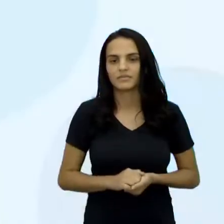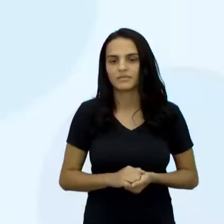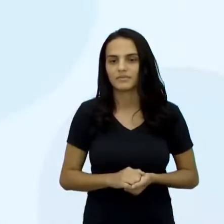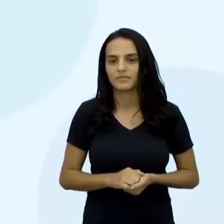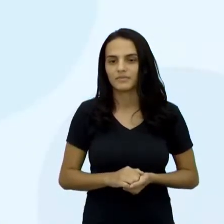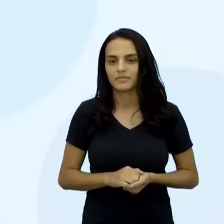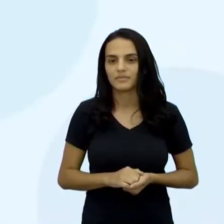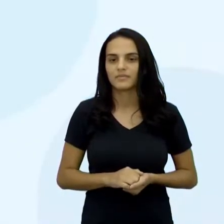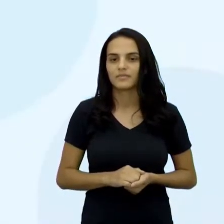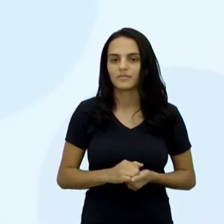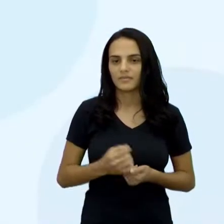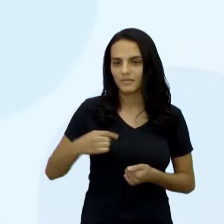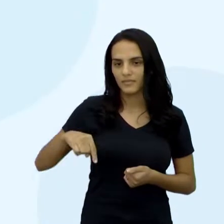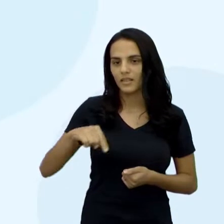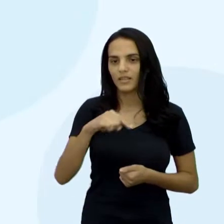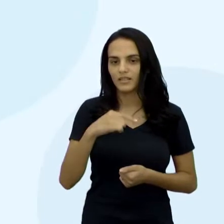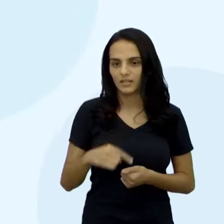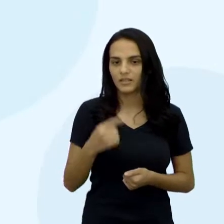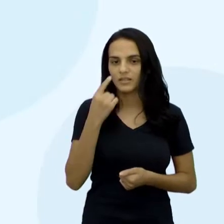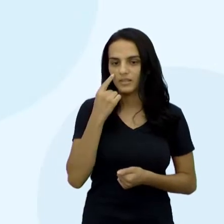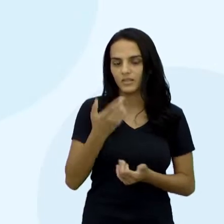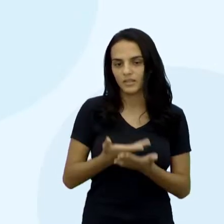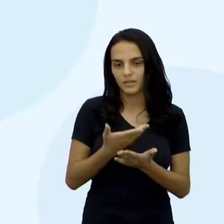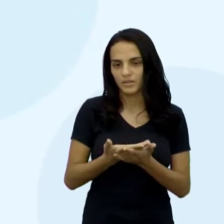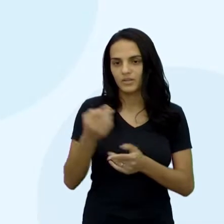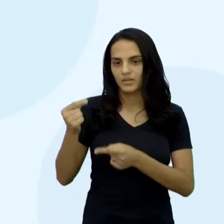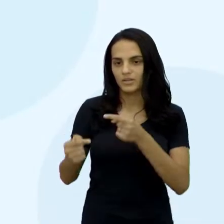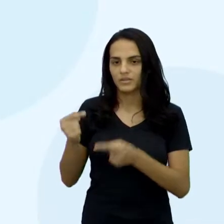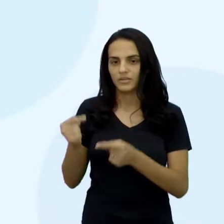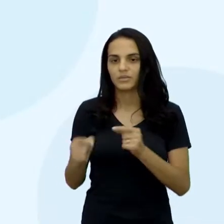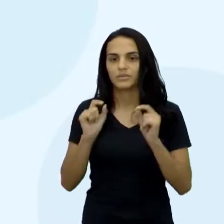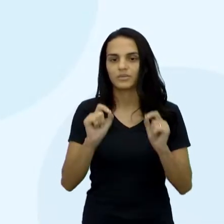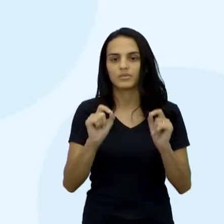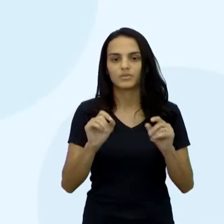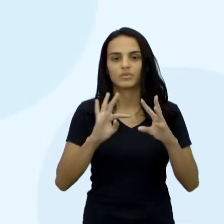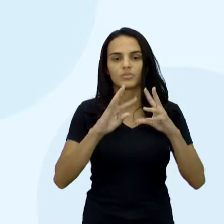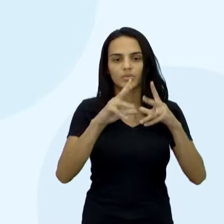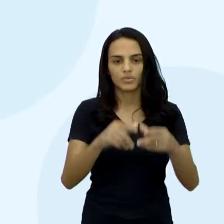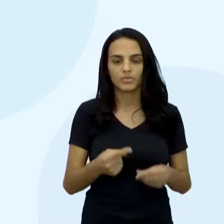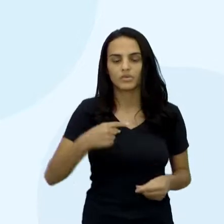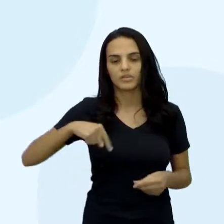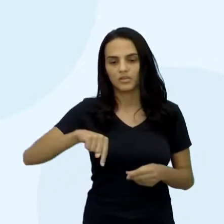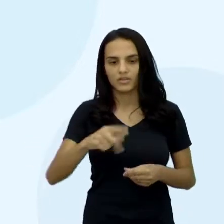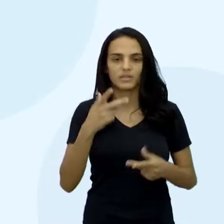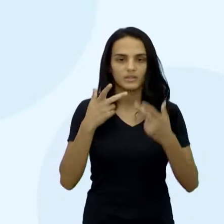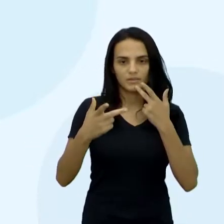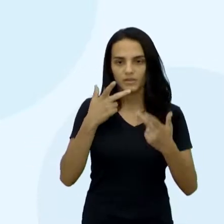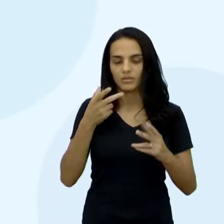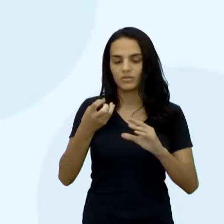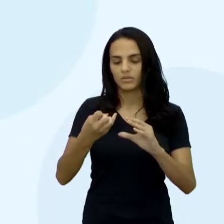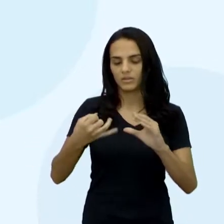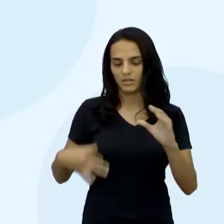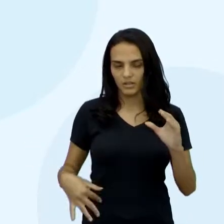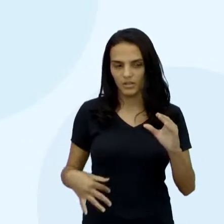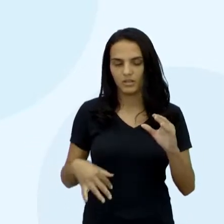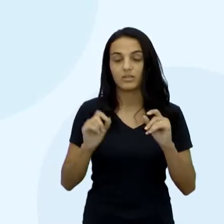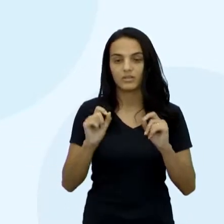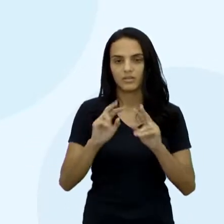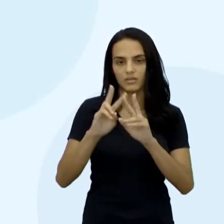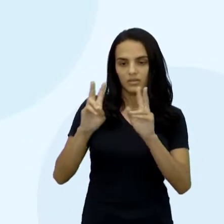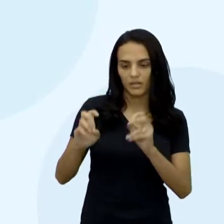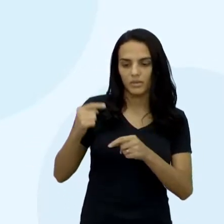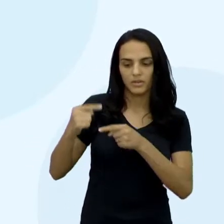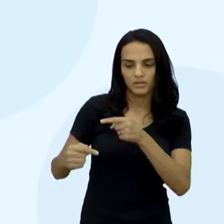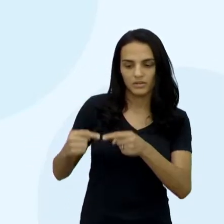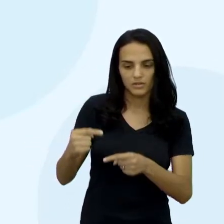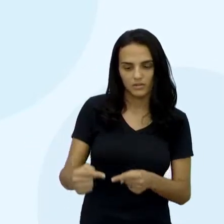E então a gente vai começar a discutir um pouco com vocês sobre tudo que a gente comentou de características sobre essa